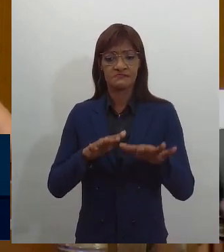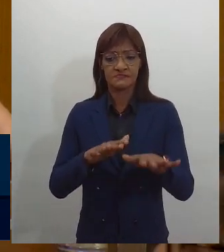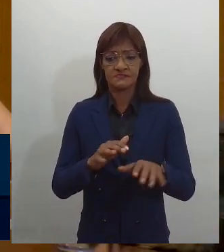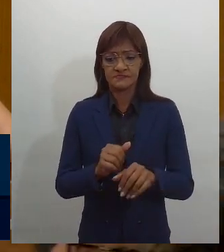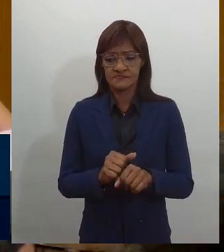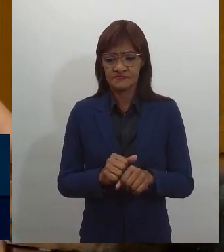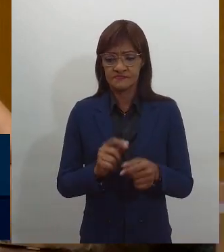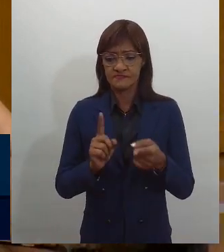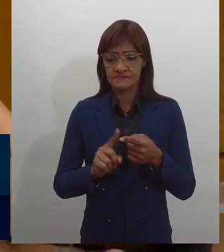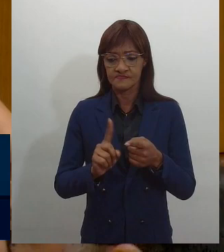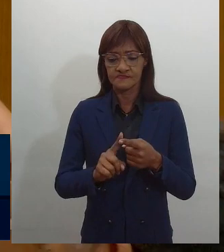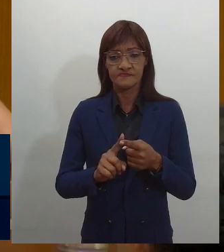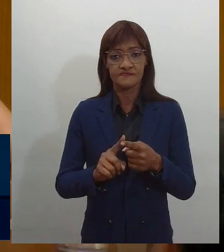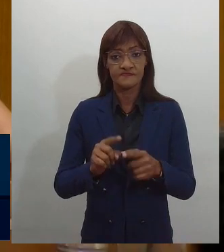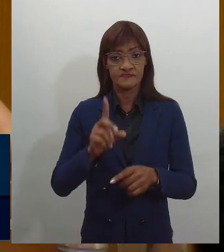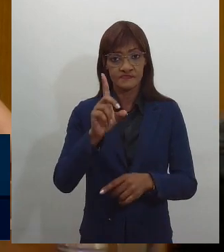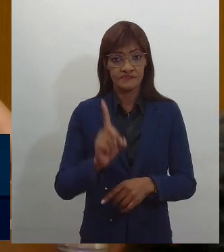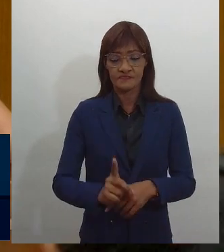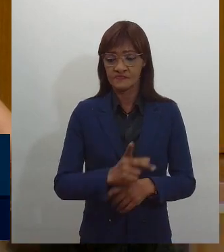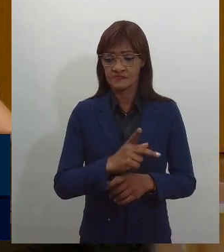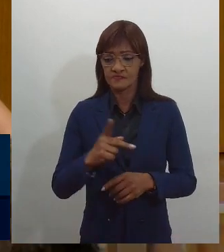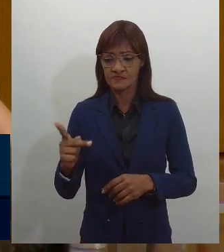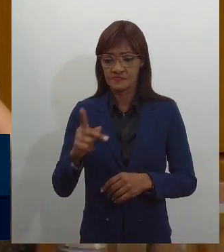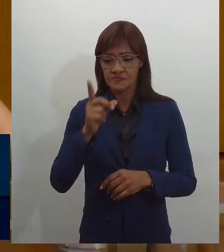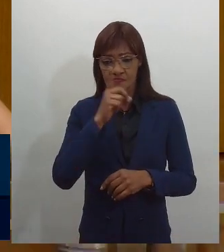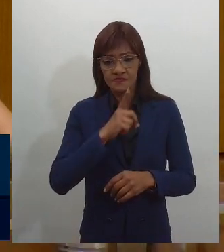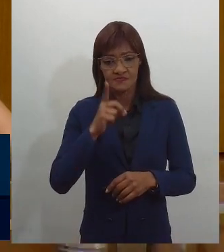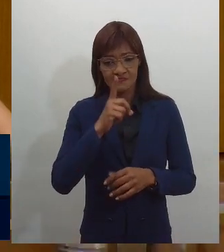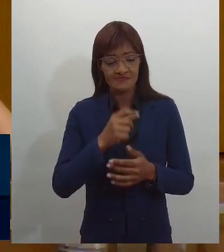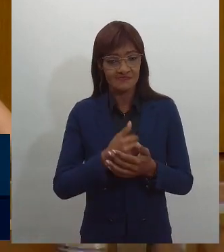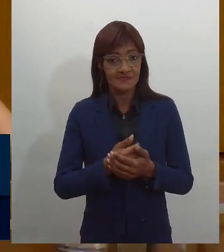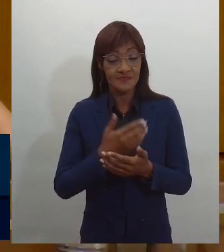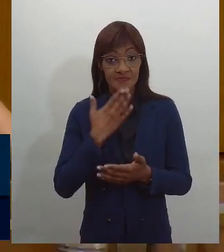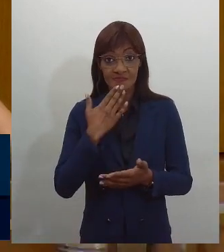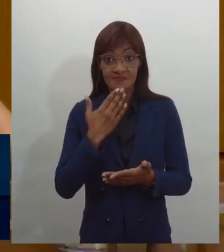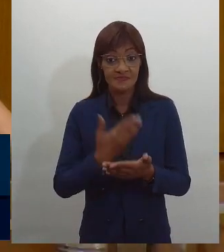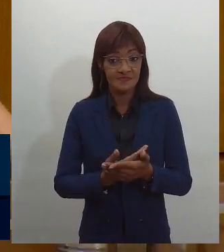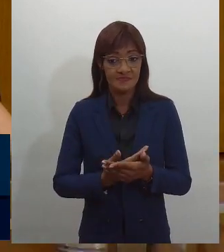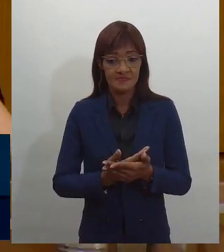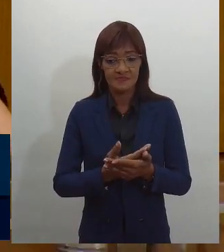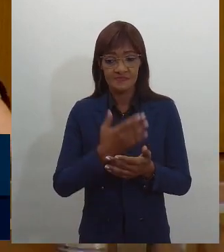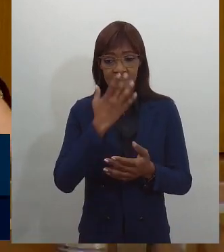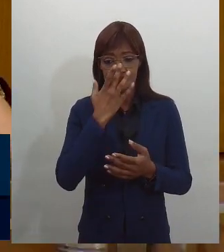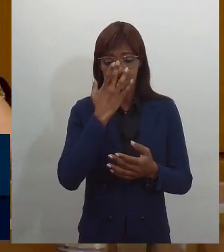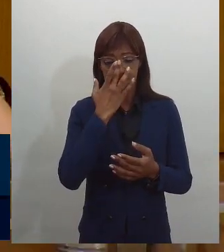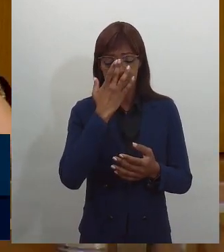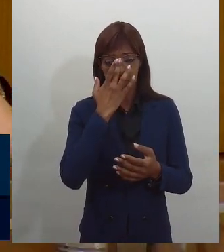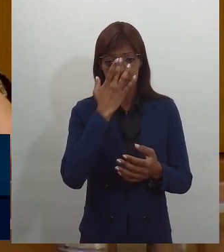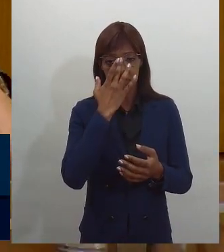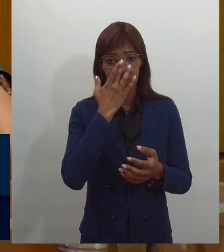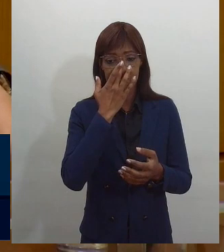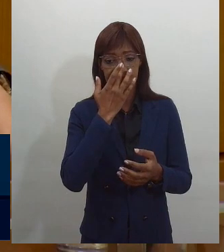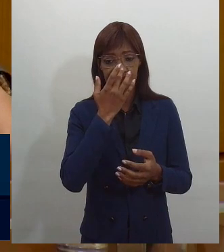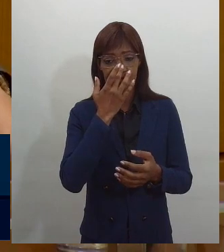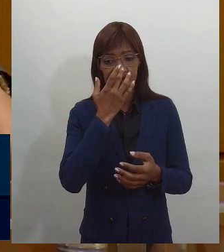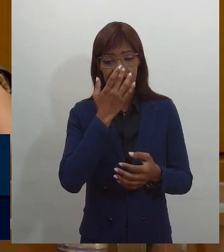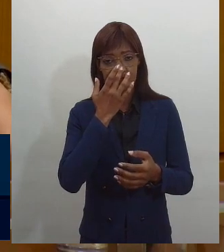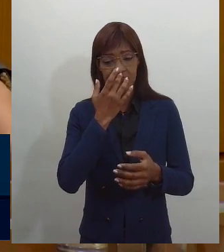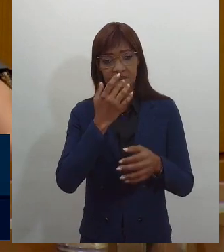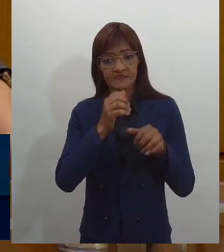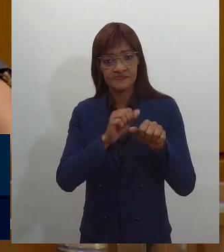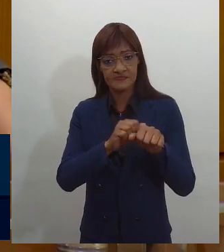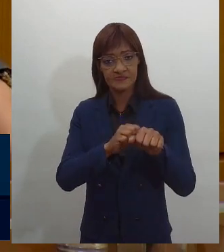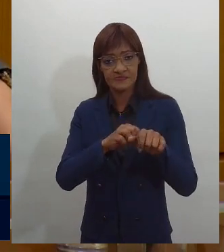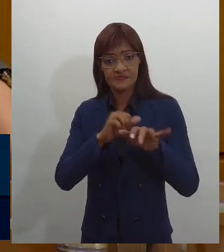domingo, né? Eu acredito que eu nunca vi tanta gente junto em minha vida, como a peregrinação de Divina Pastora,